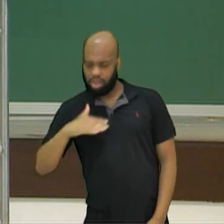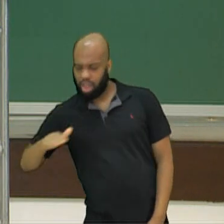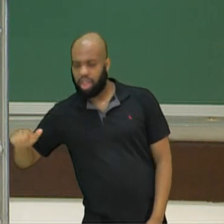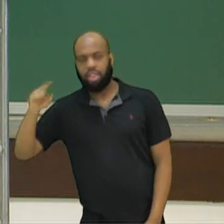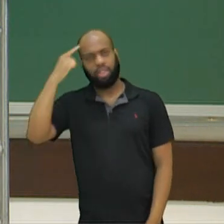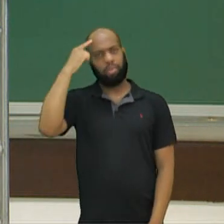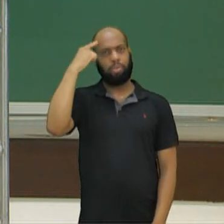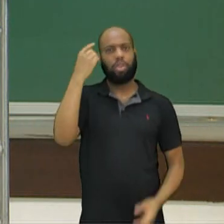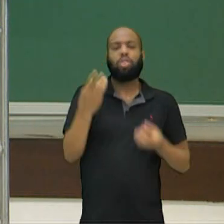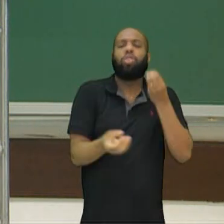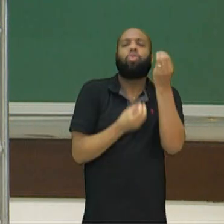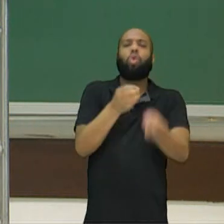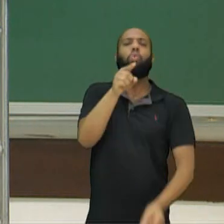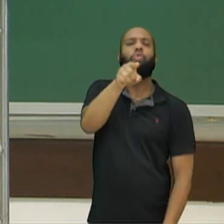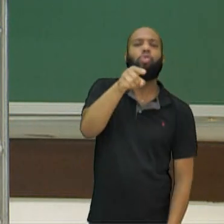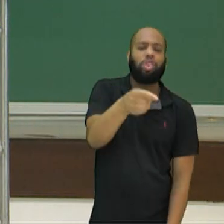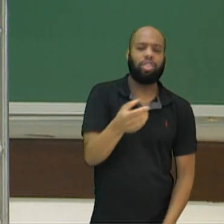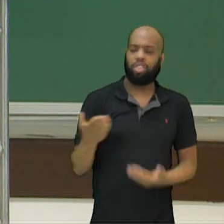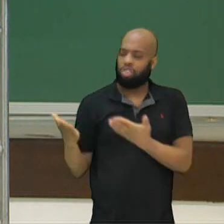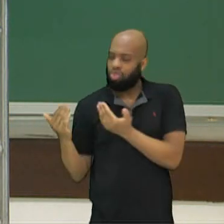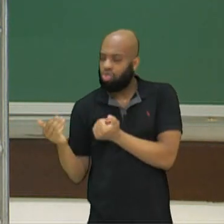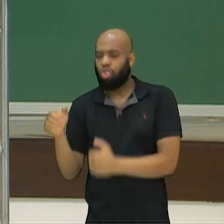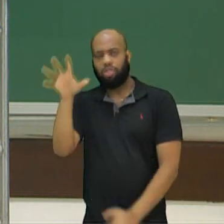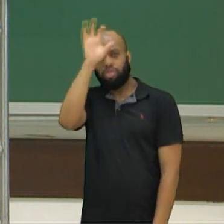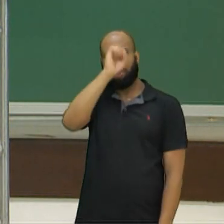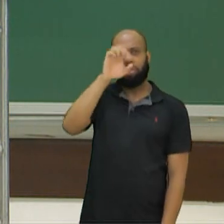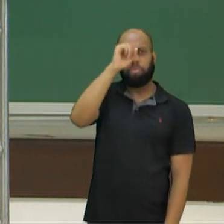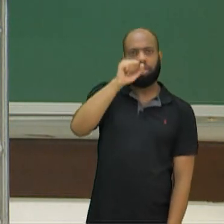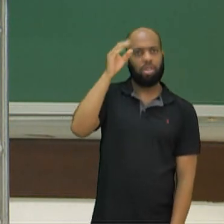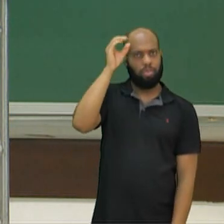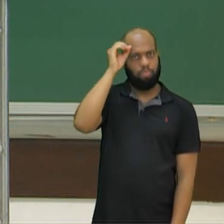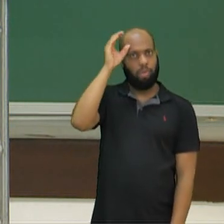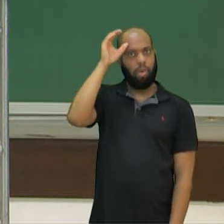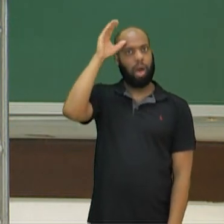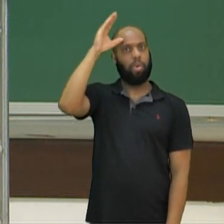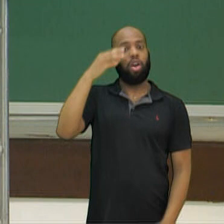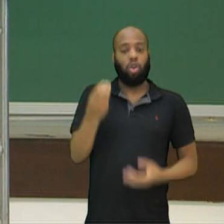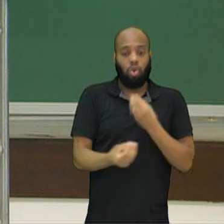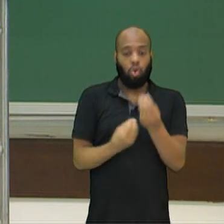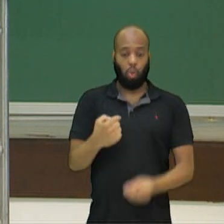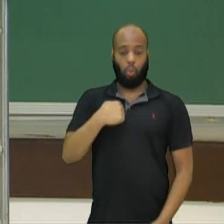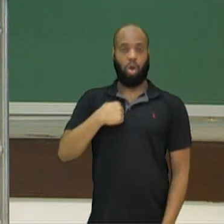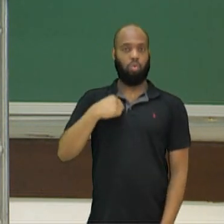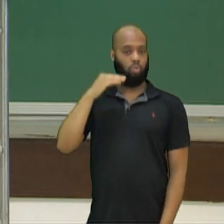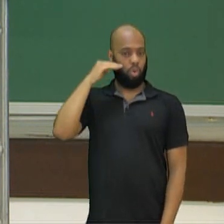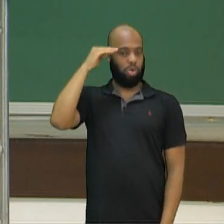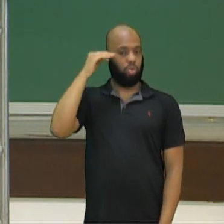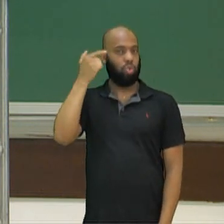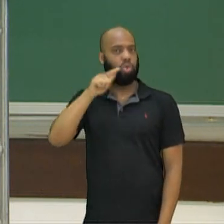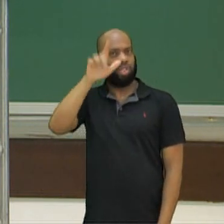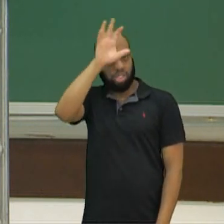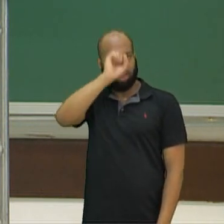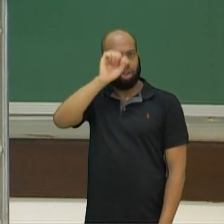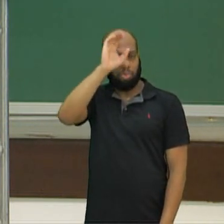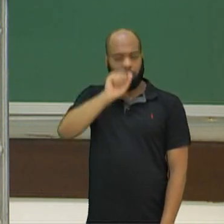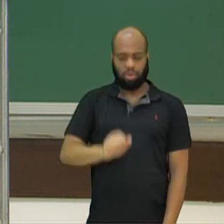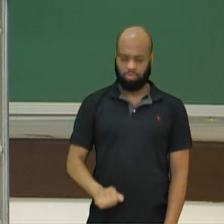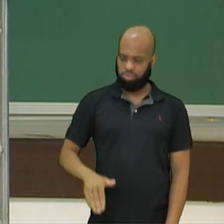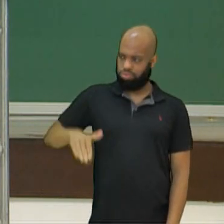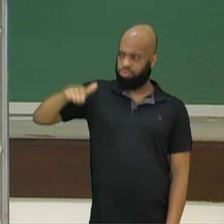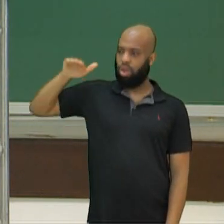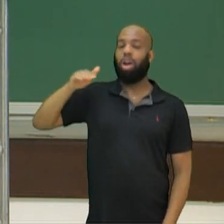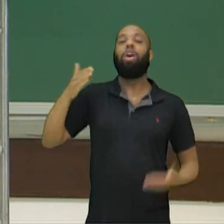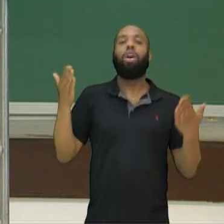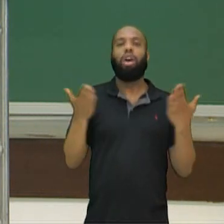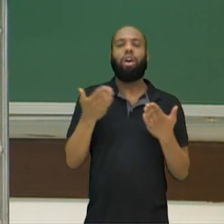vocês jovens aprendem conhecimento? Como que eu, adulto, aprendi e através desses